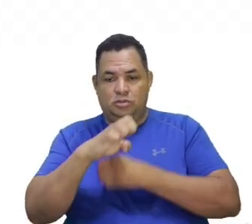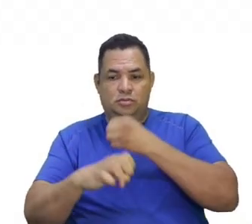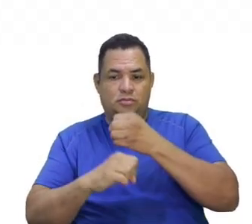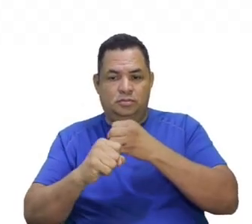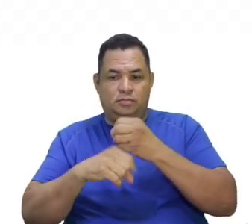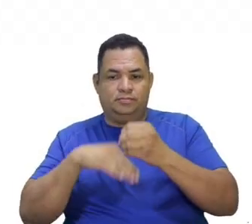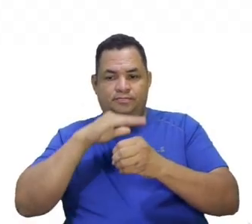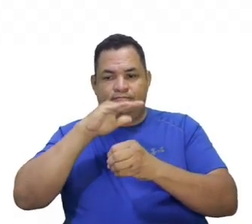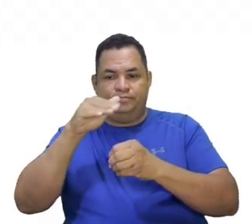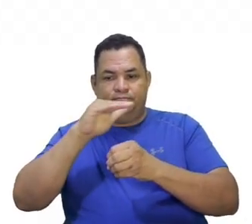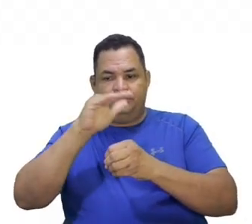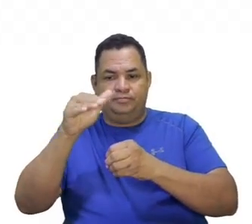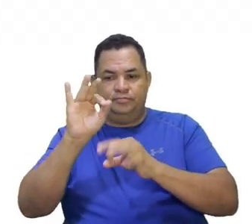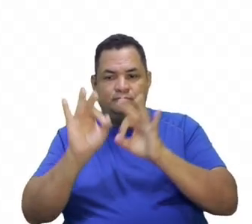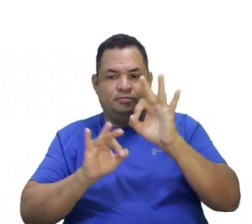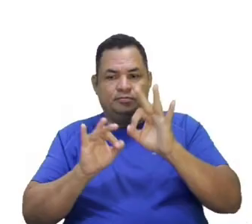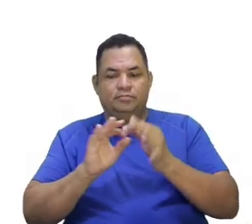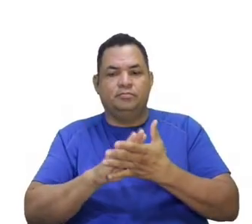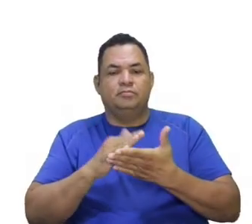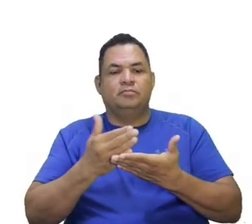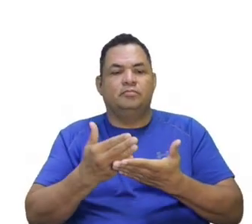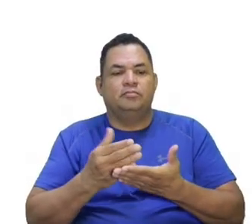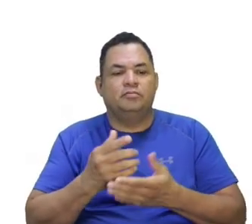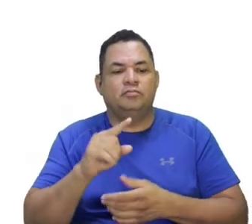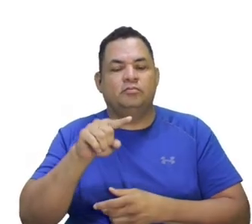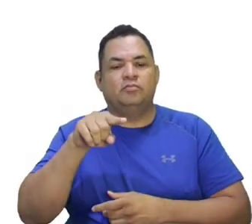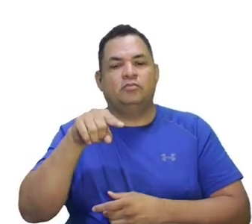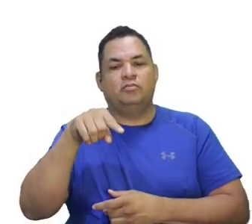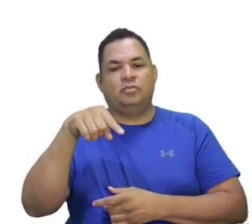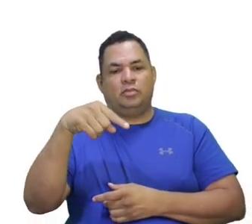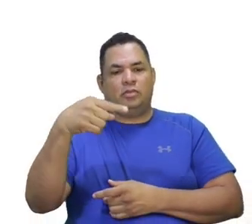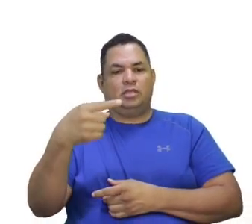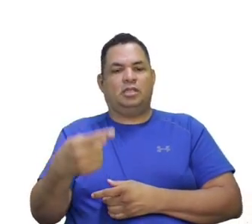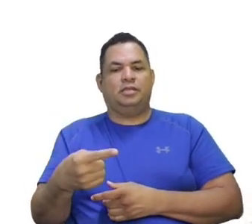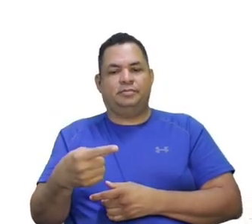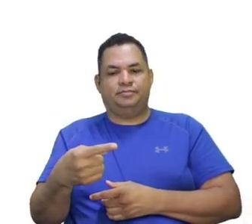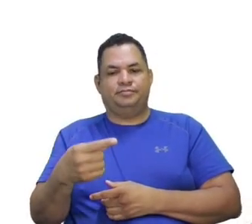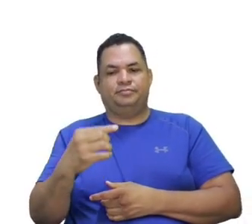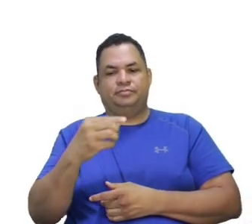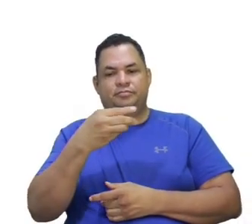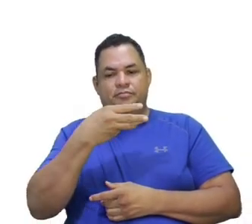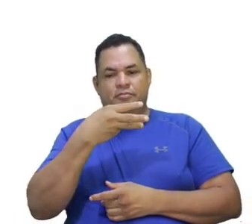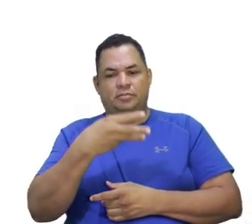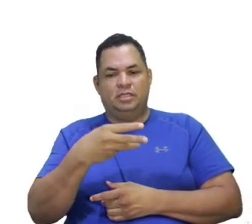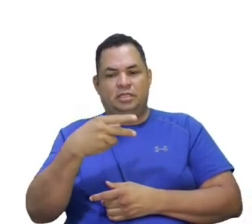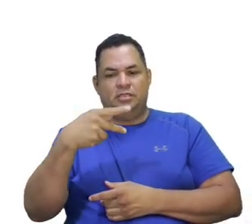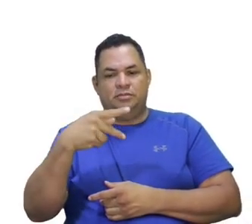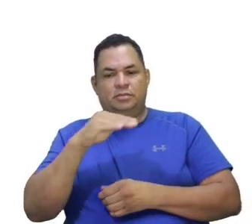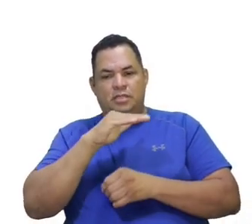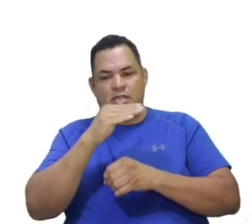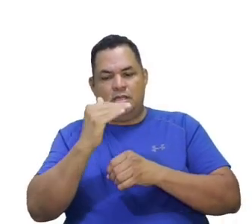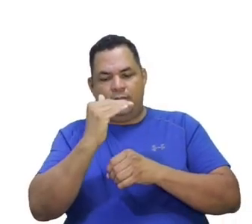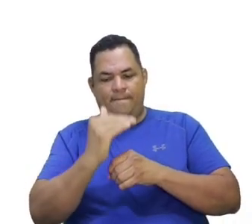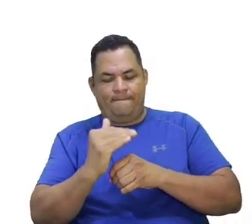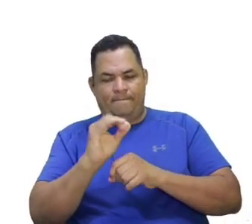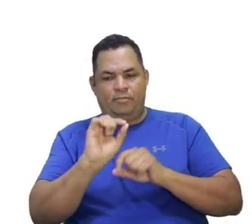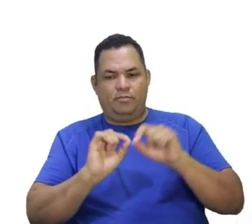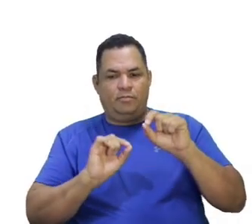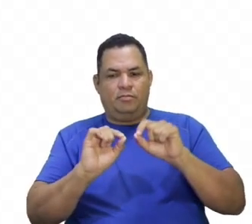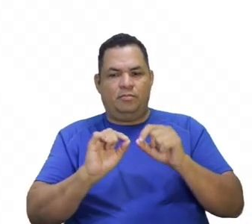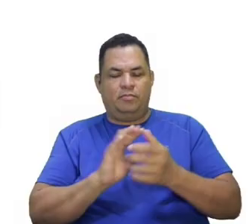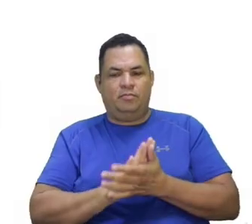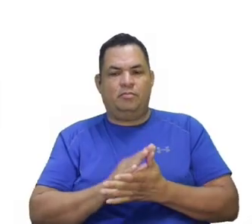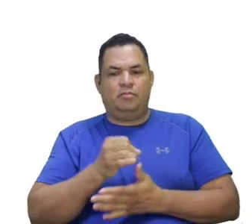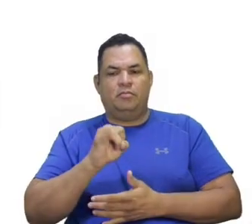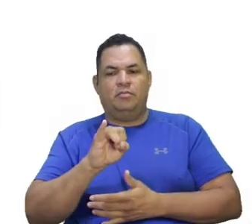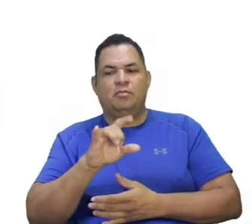distribuídos. Depois do 3s2 vem o subnível 3p. E aí o que eu tenho que